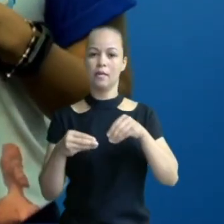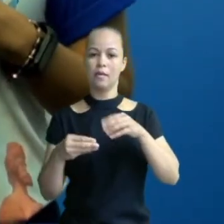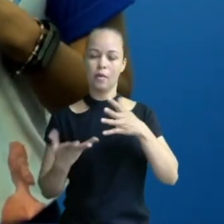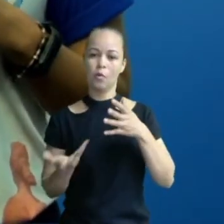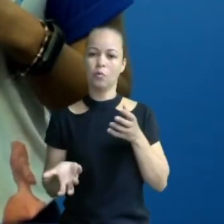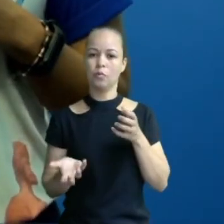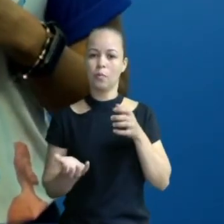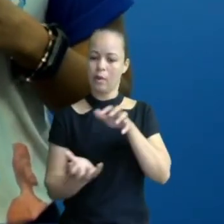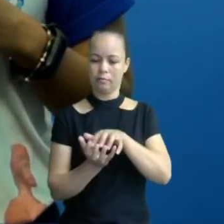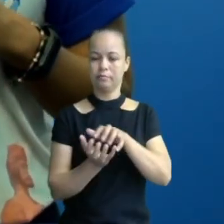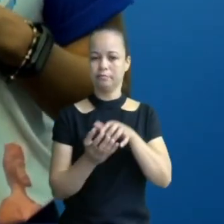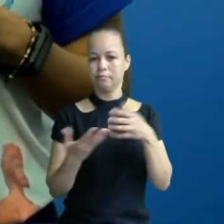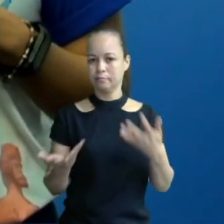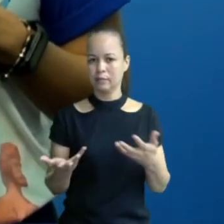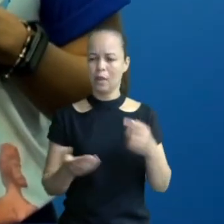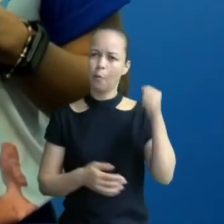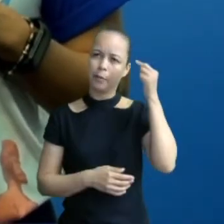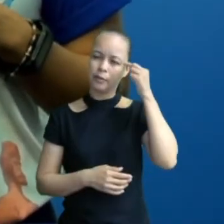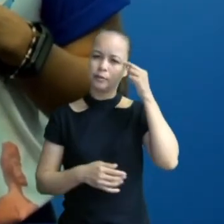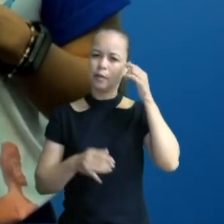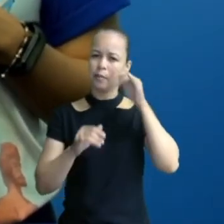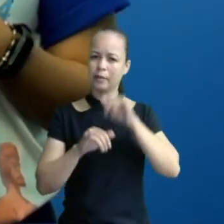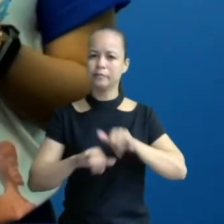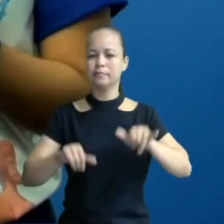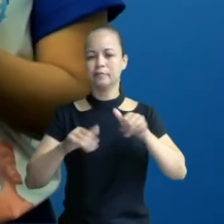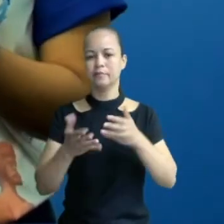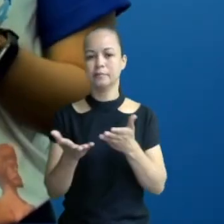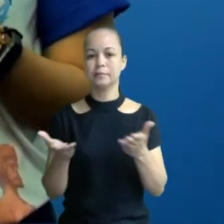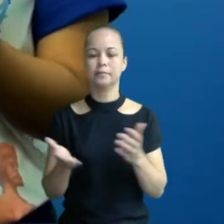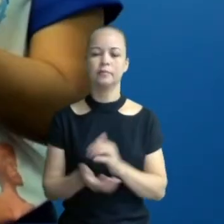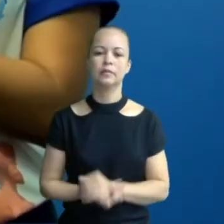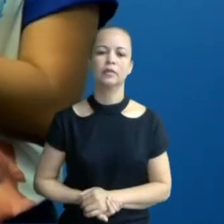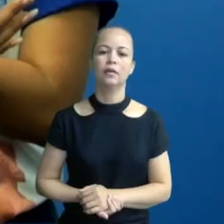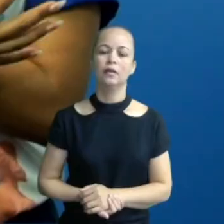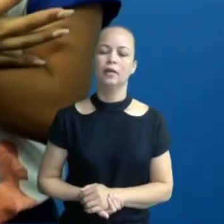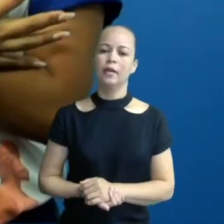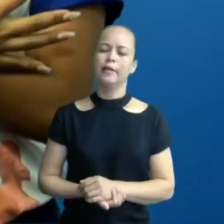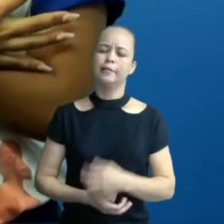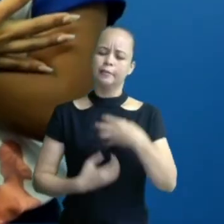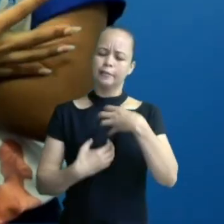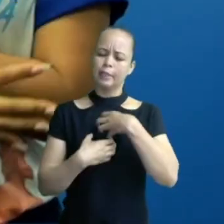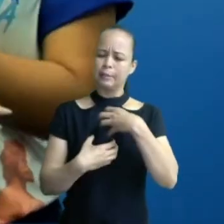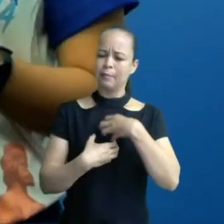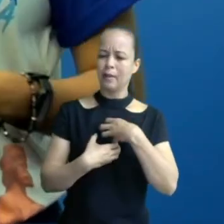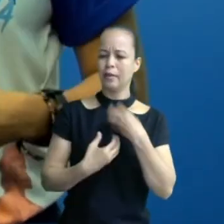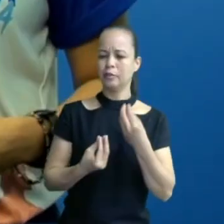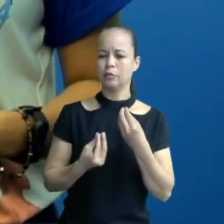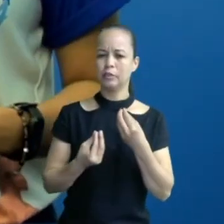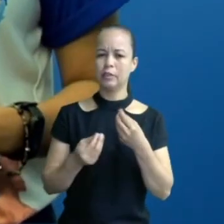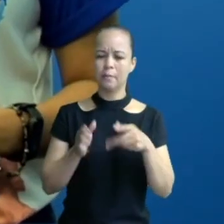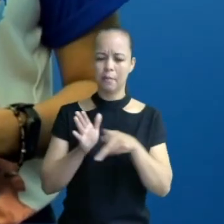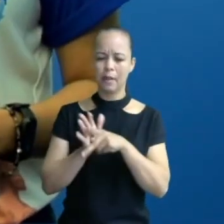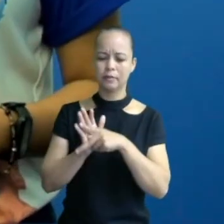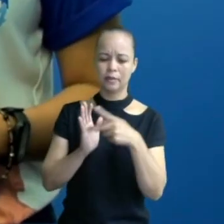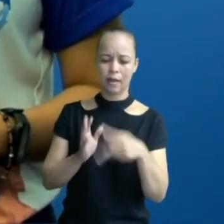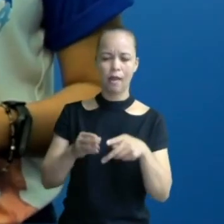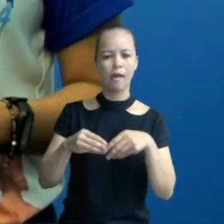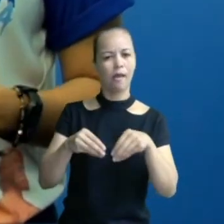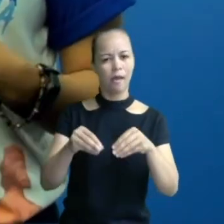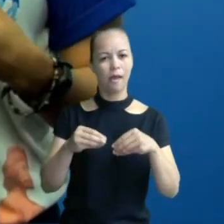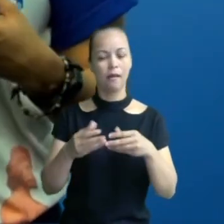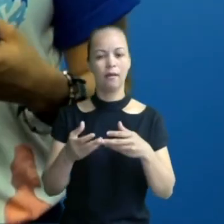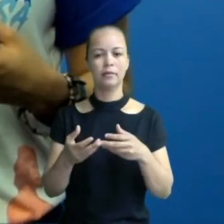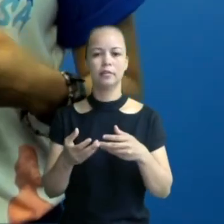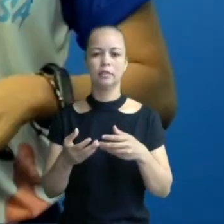o pensamento que eu trago para vocês. Esse sentimento de pertencimento à nossa terra, né,